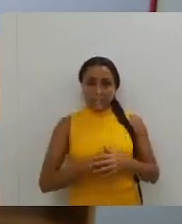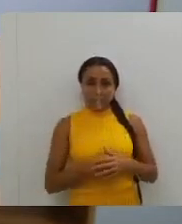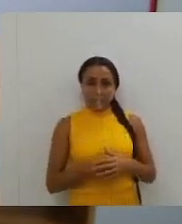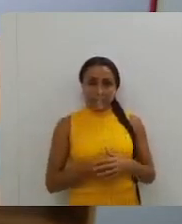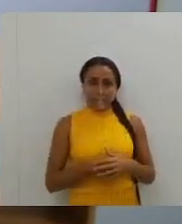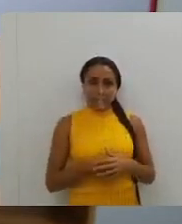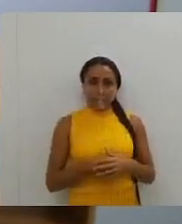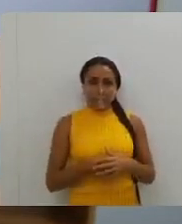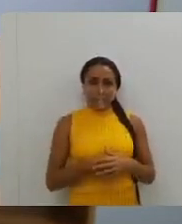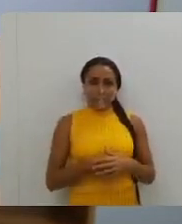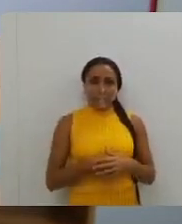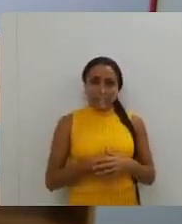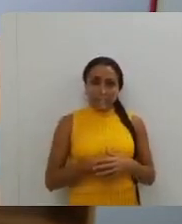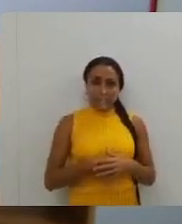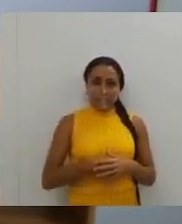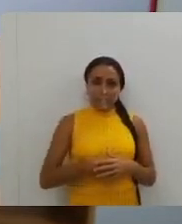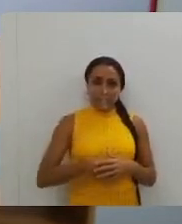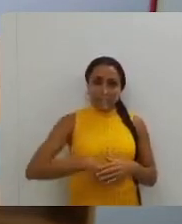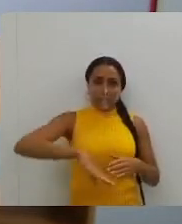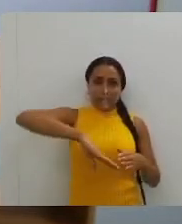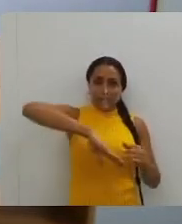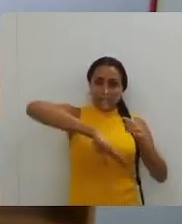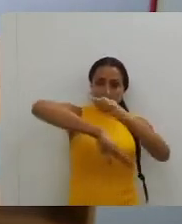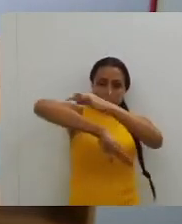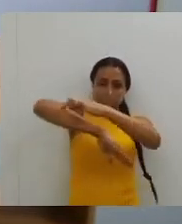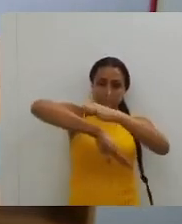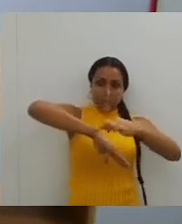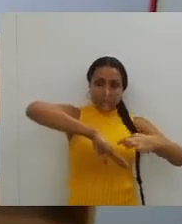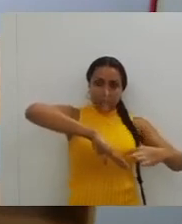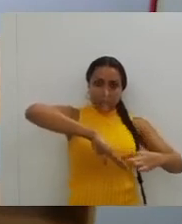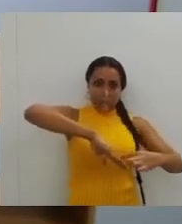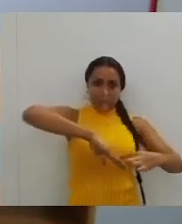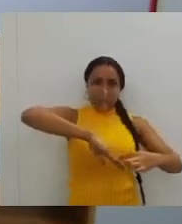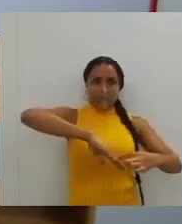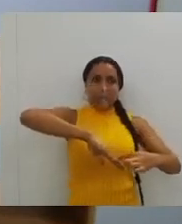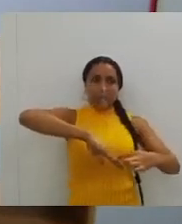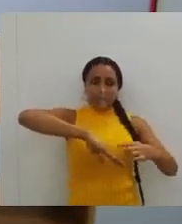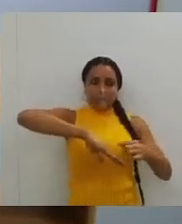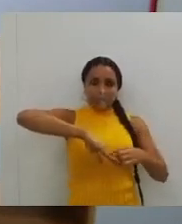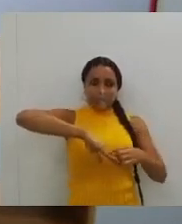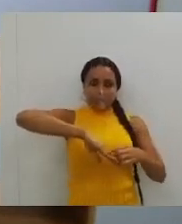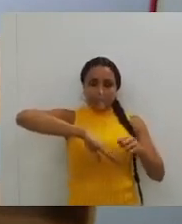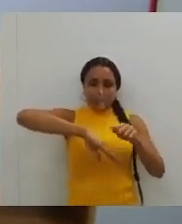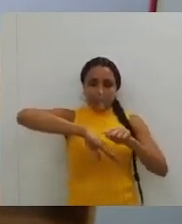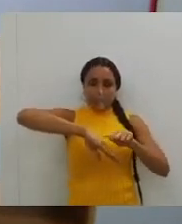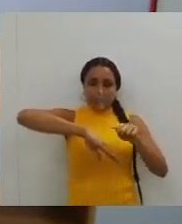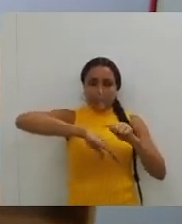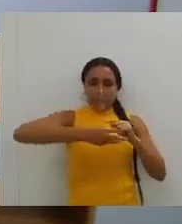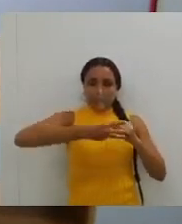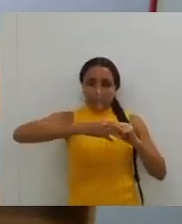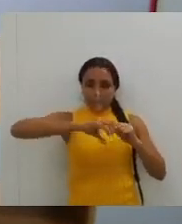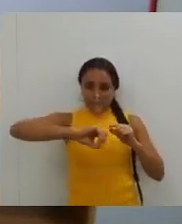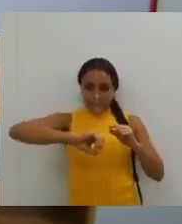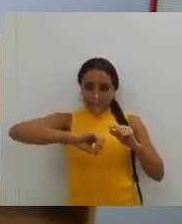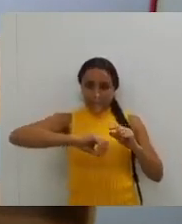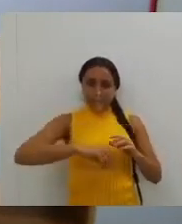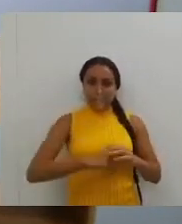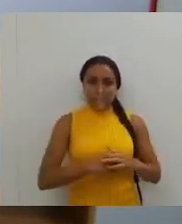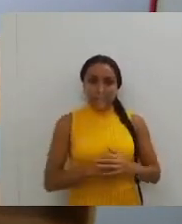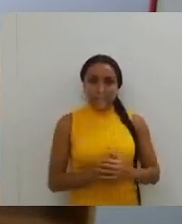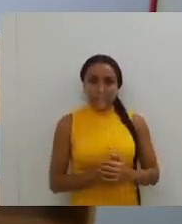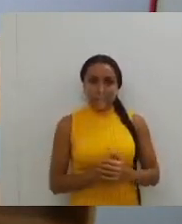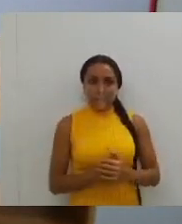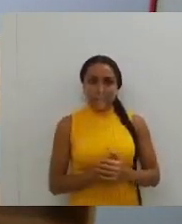inclinado. Ele deu que o ângulo do plano inclinado dessa ladeira vale 30 graus. É um